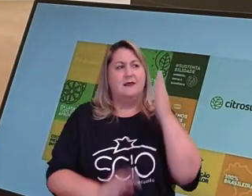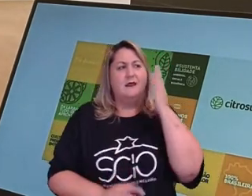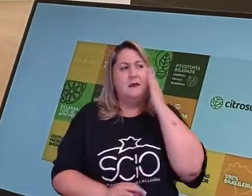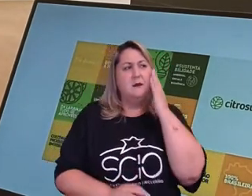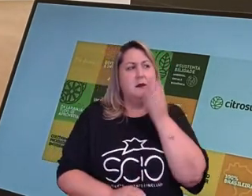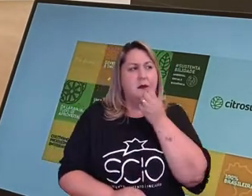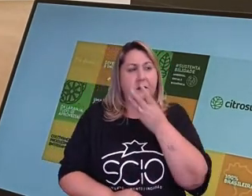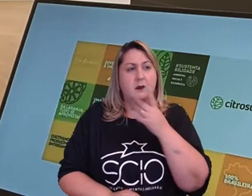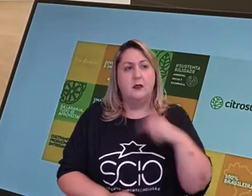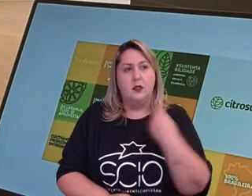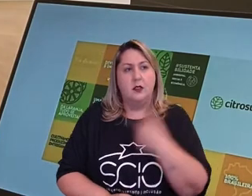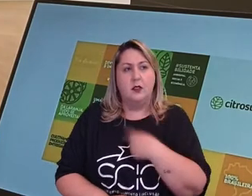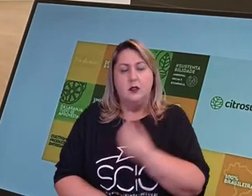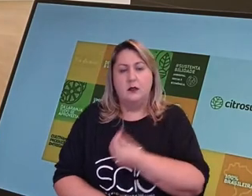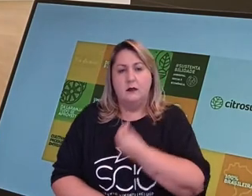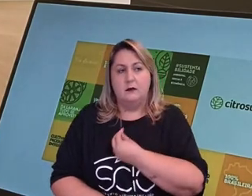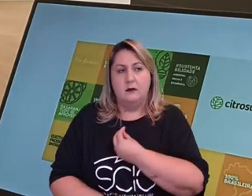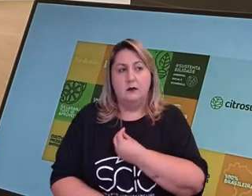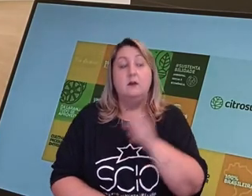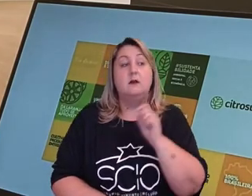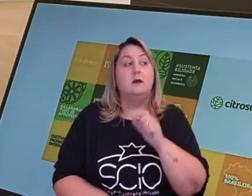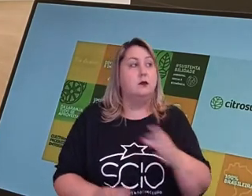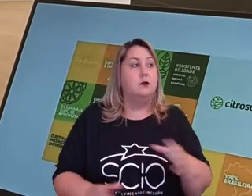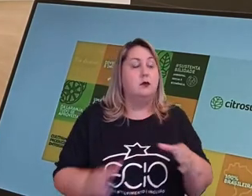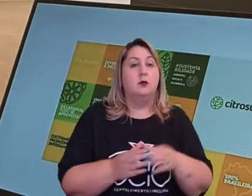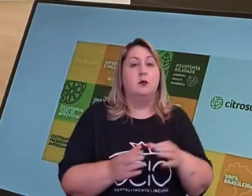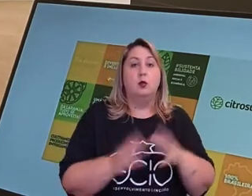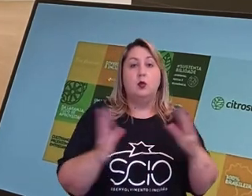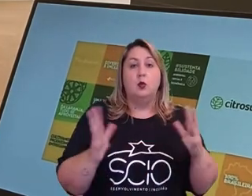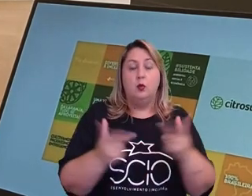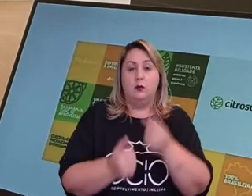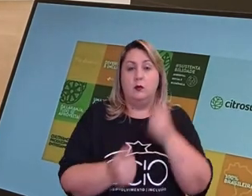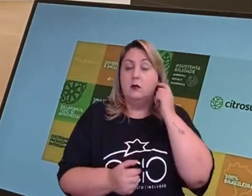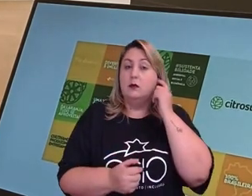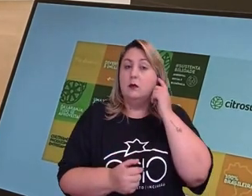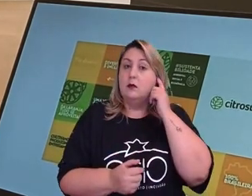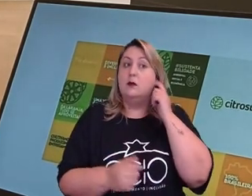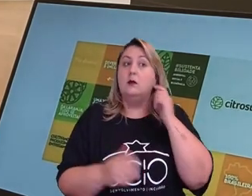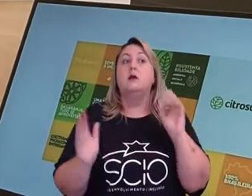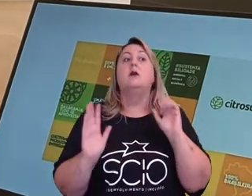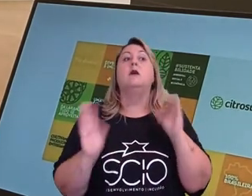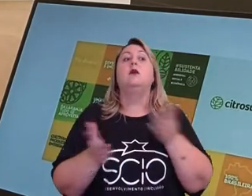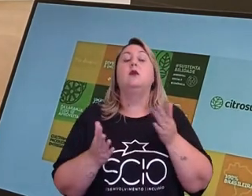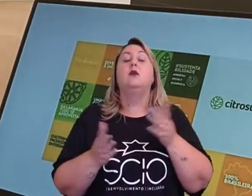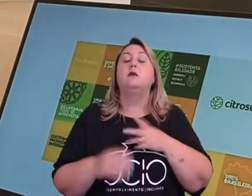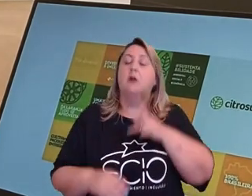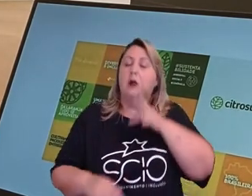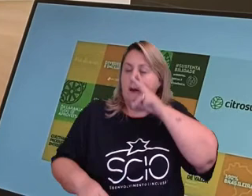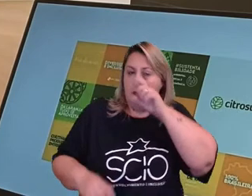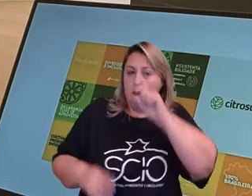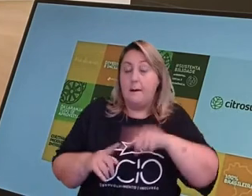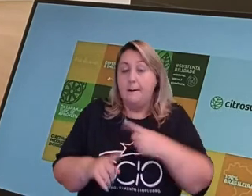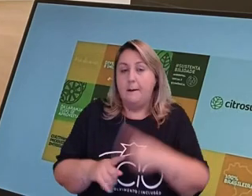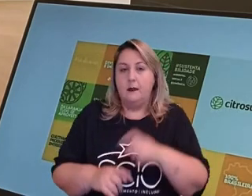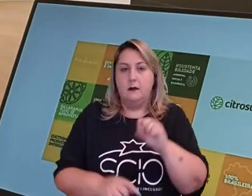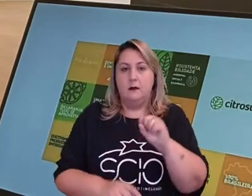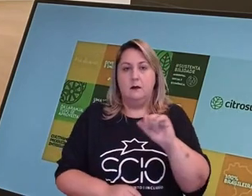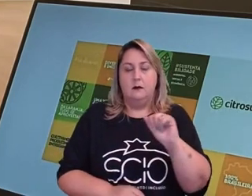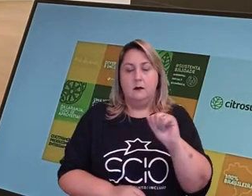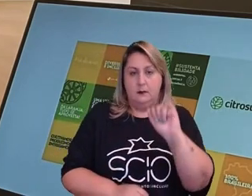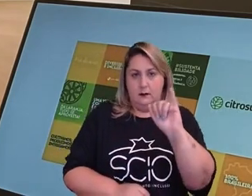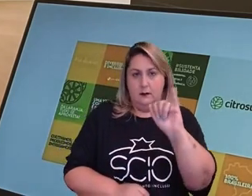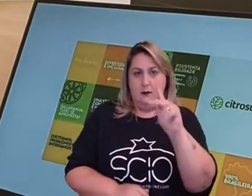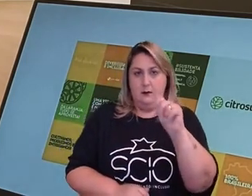da nossa vida e do coletivo. E é isso que a gente está reforçando aqui na Cipate. O quanto nós e todas